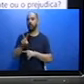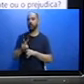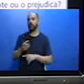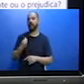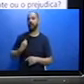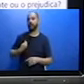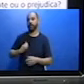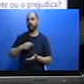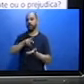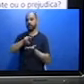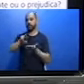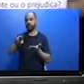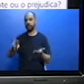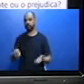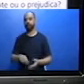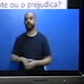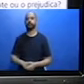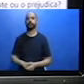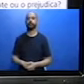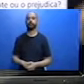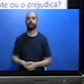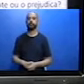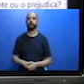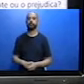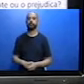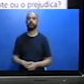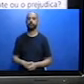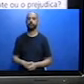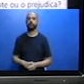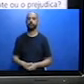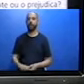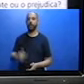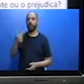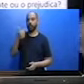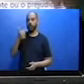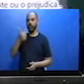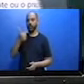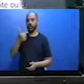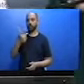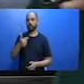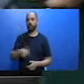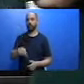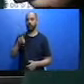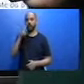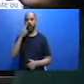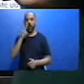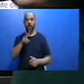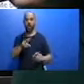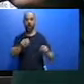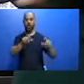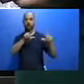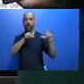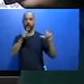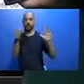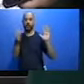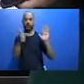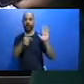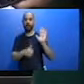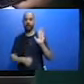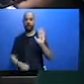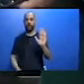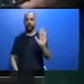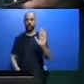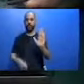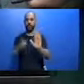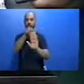biodiversidade e observe a imagem da mão agora vamos atentar vamos